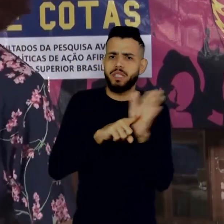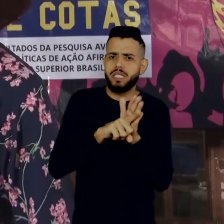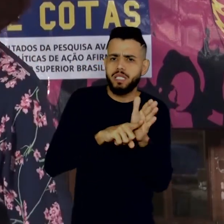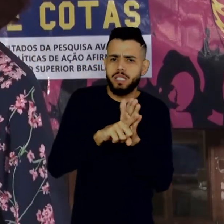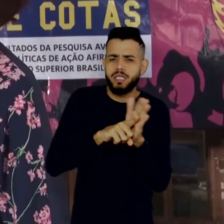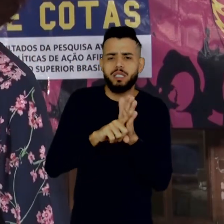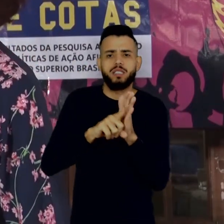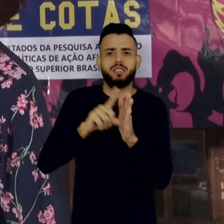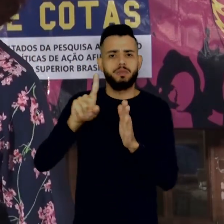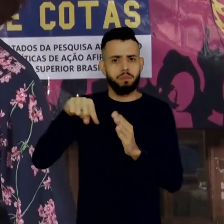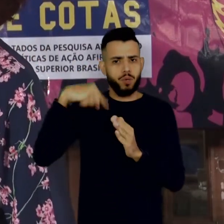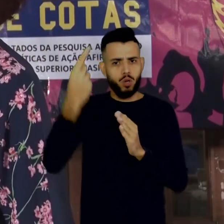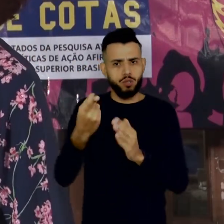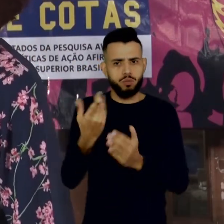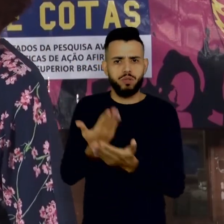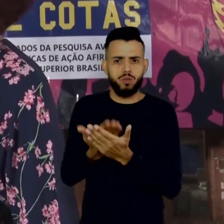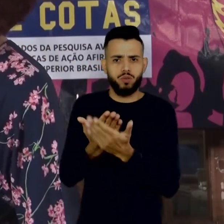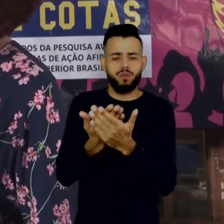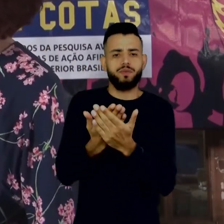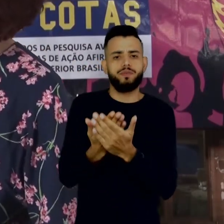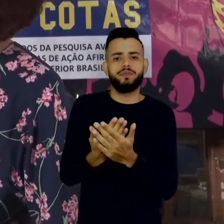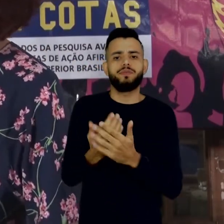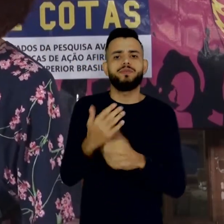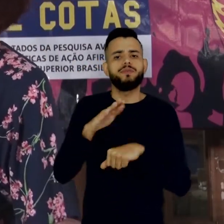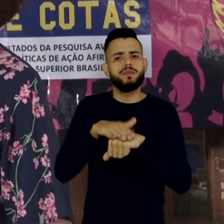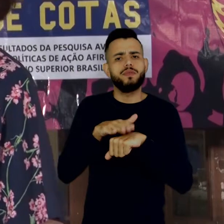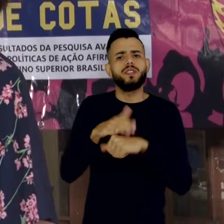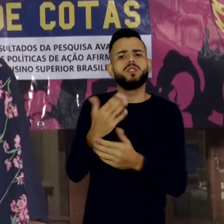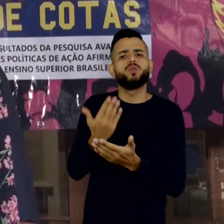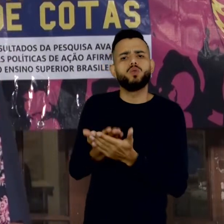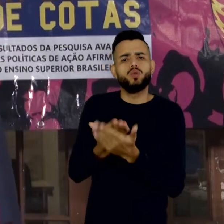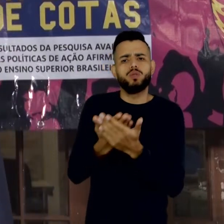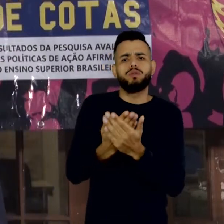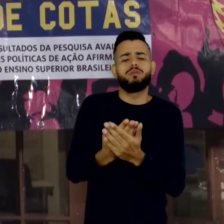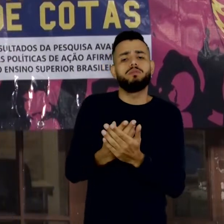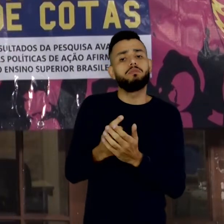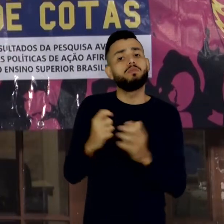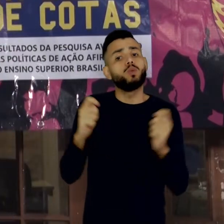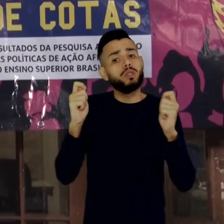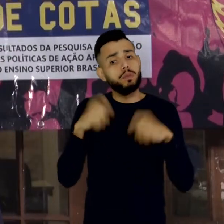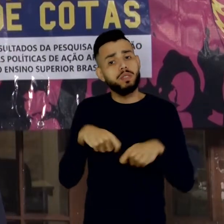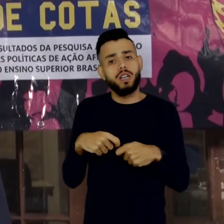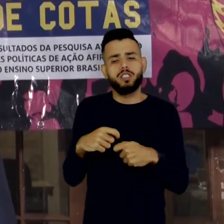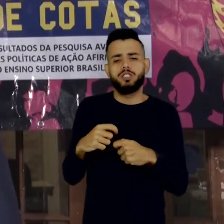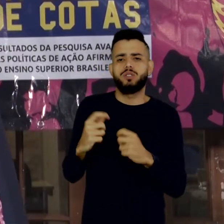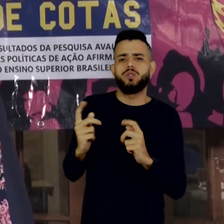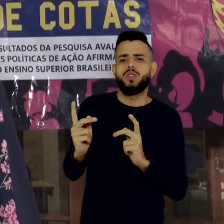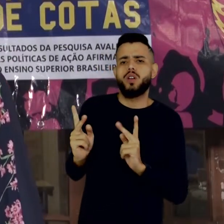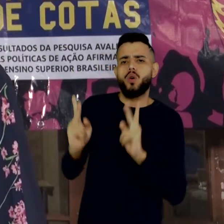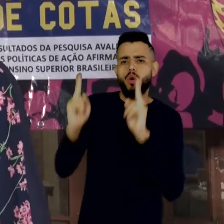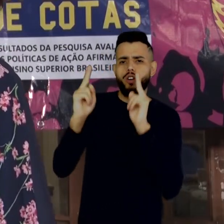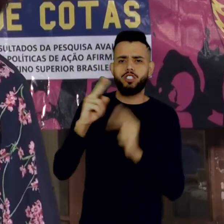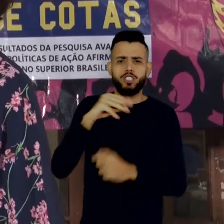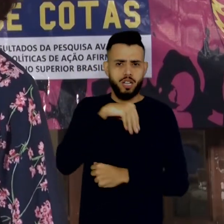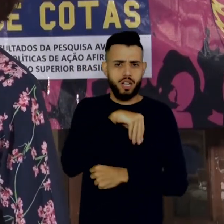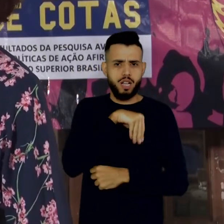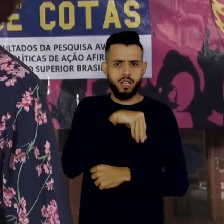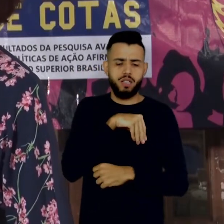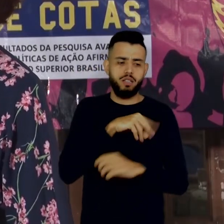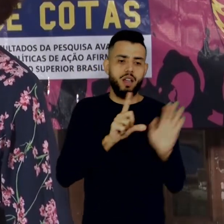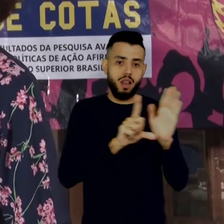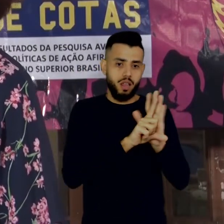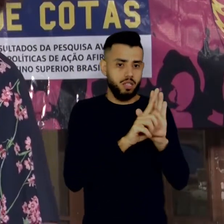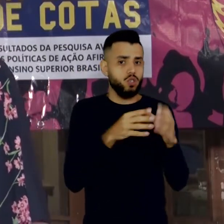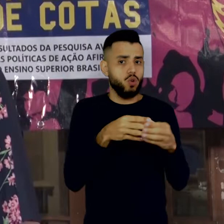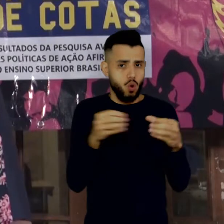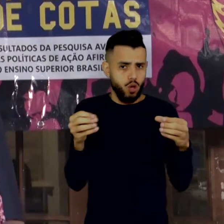próximos estudos, né? Realizar estudos sobre a possibilidade da revisão do recorte de renda previsto na lei de